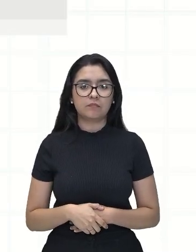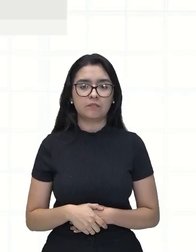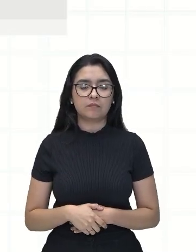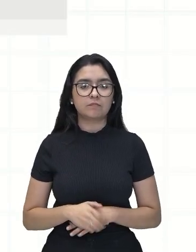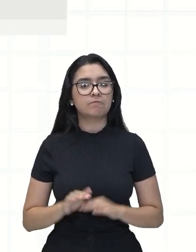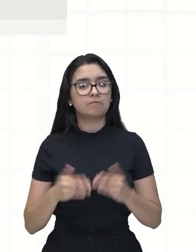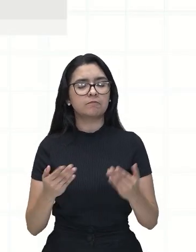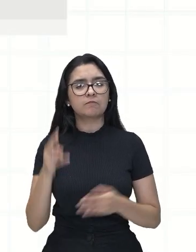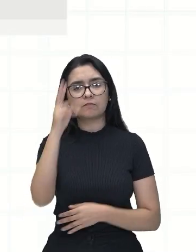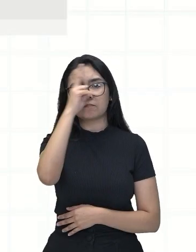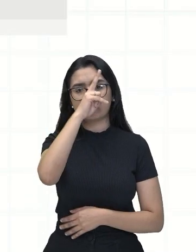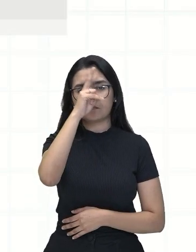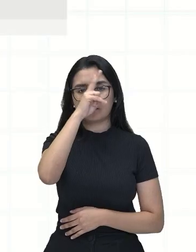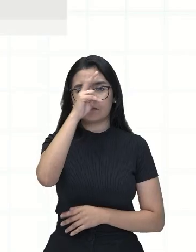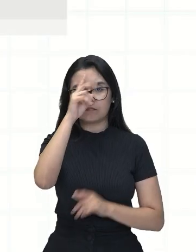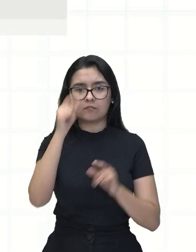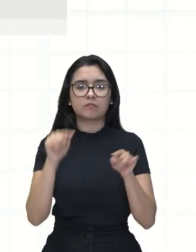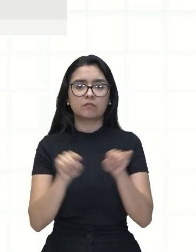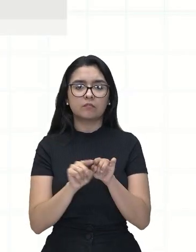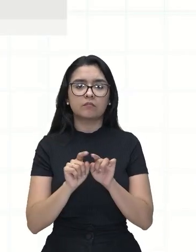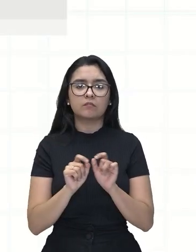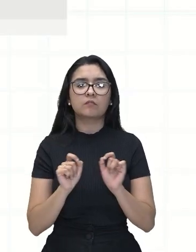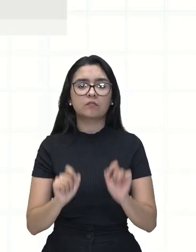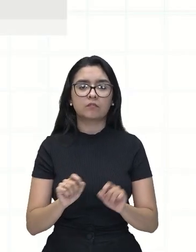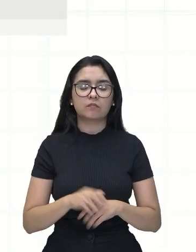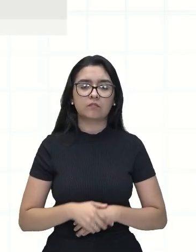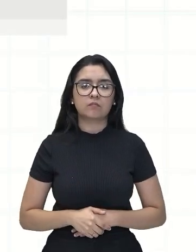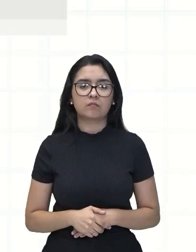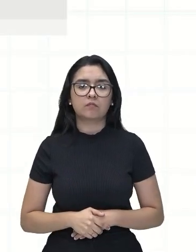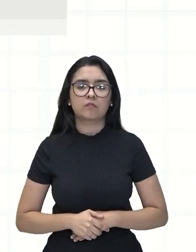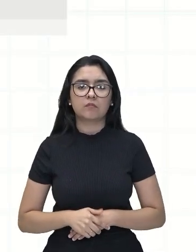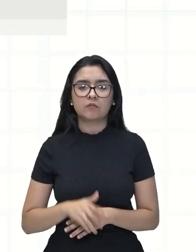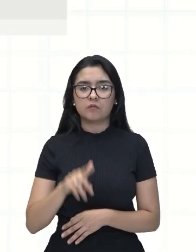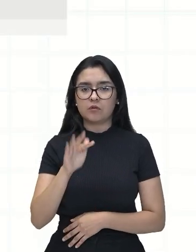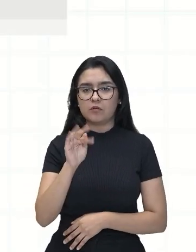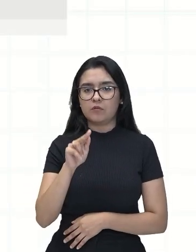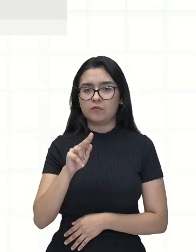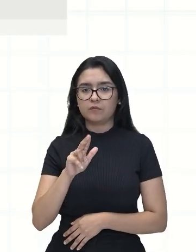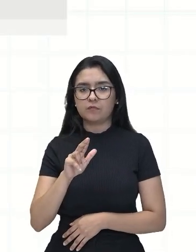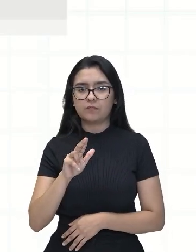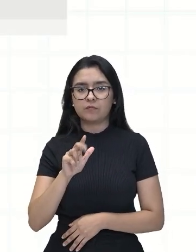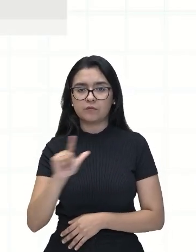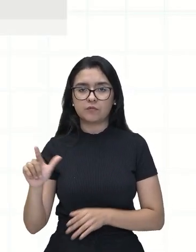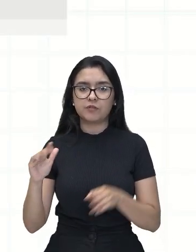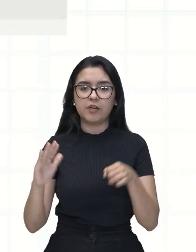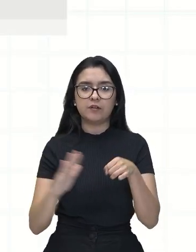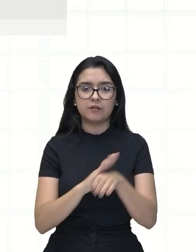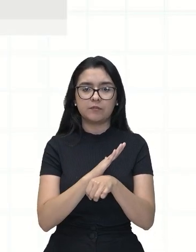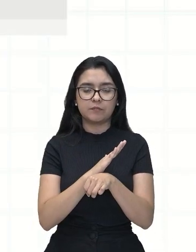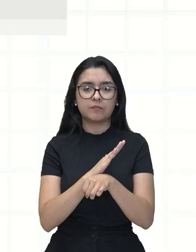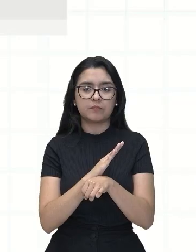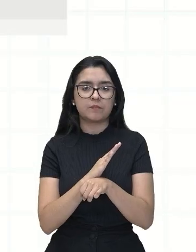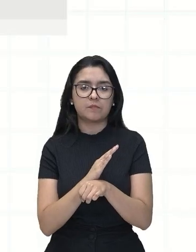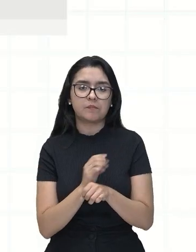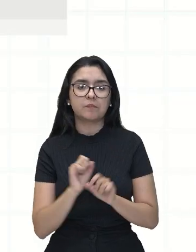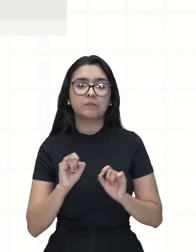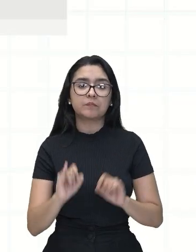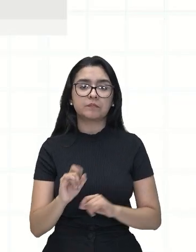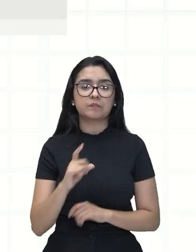lembram que o full, ele pode ser traduzido como algo que está cheio, né, de alguma coisa. Se o less